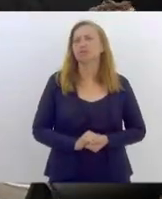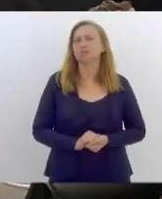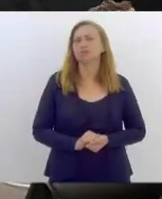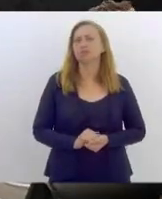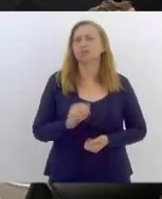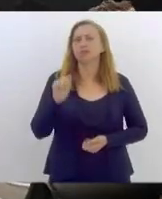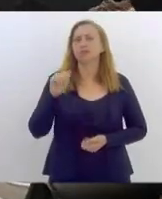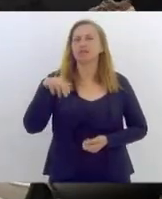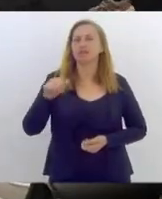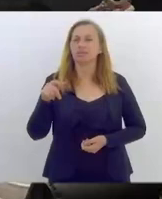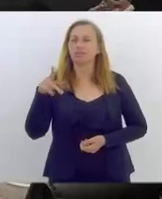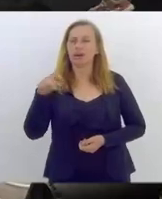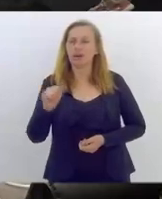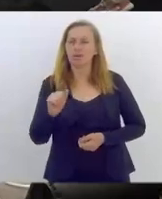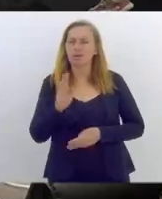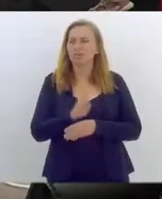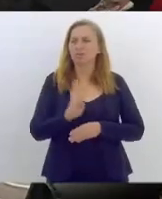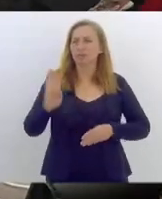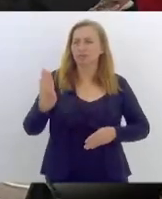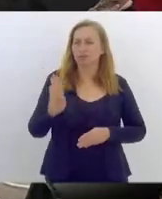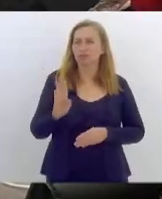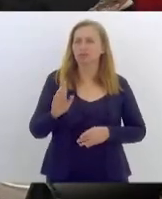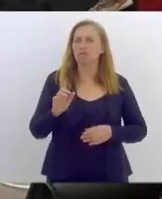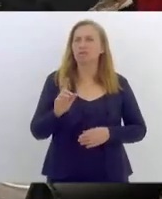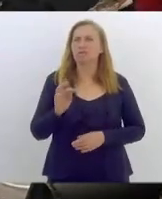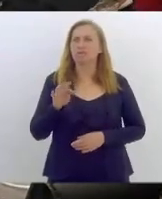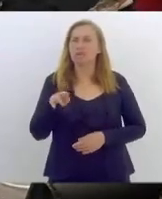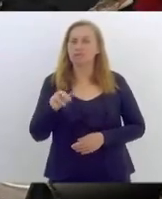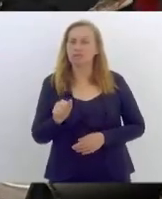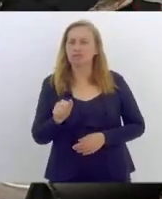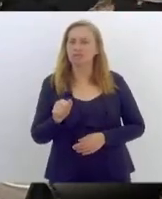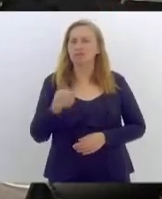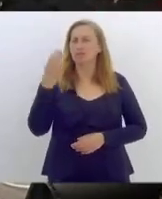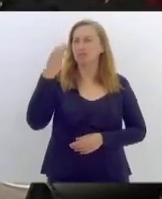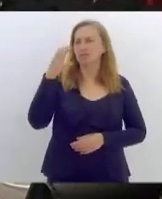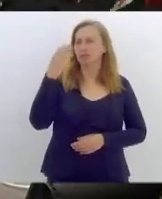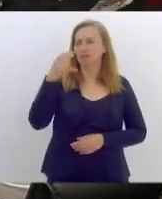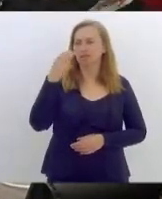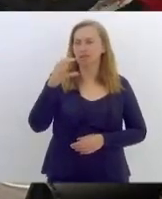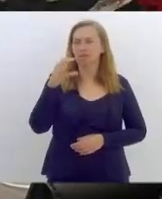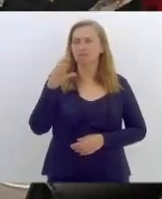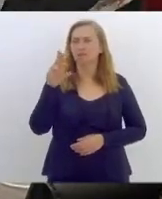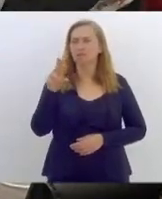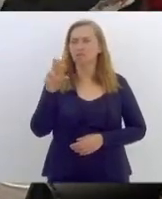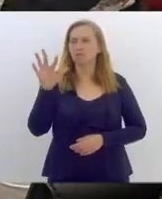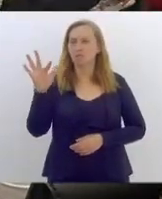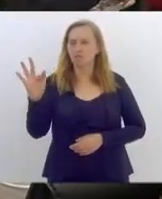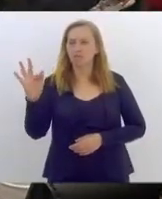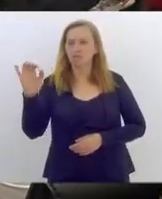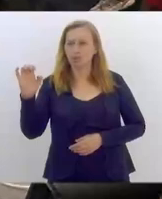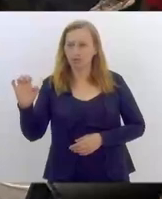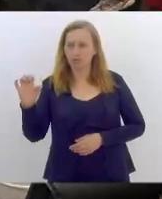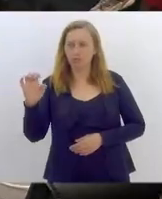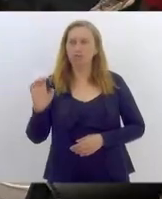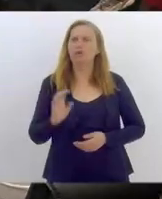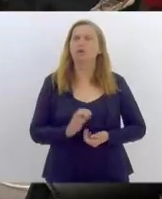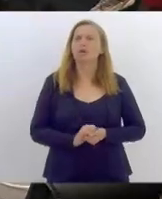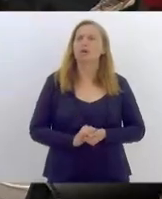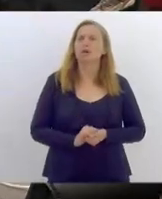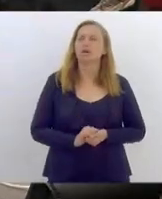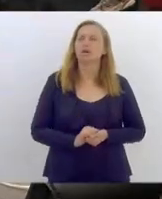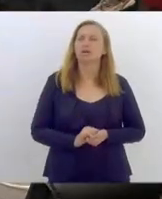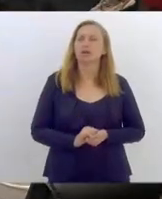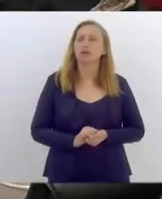Ana Paula Miranda, bacharel e licenciada em Ciências Sociais pela UF e doutora em antropologia